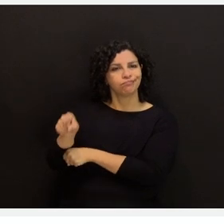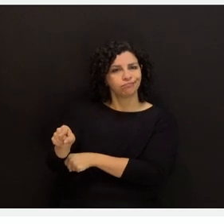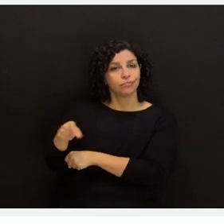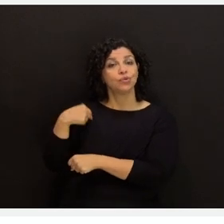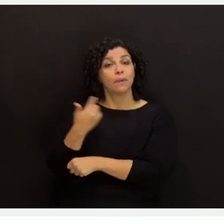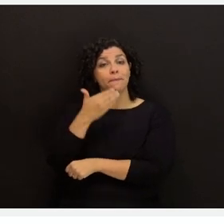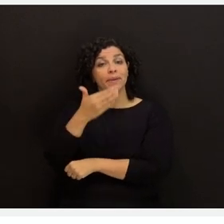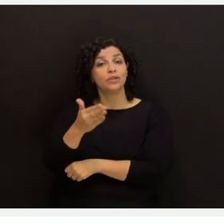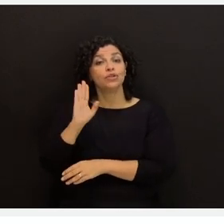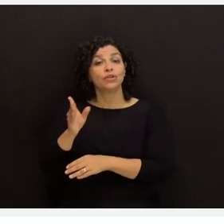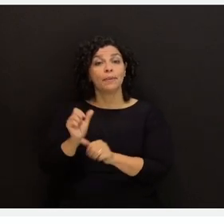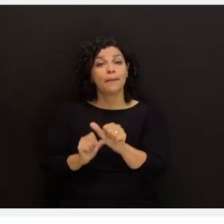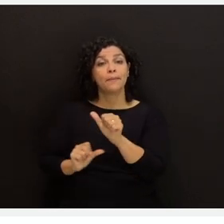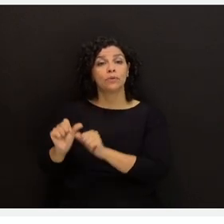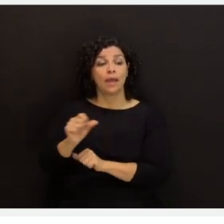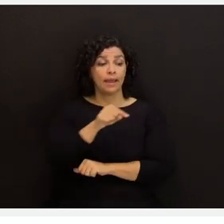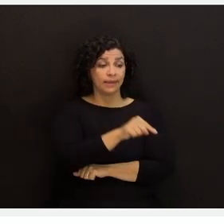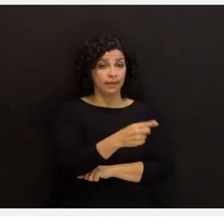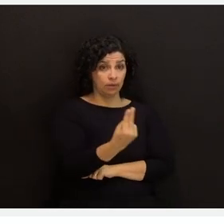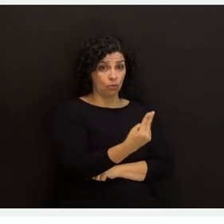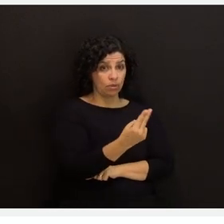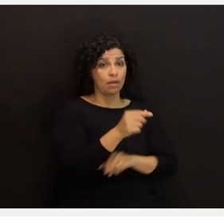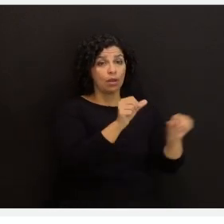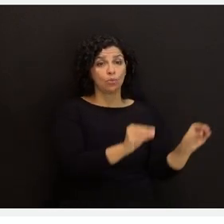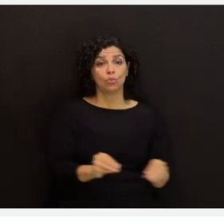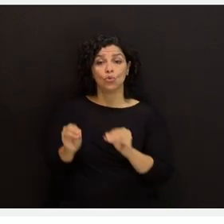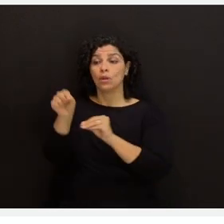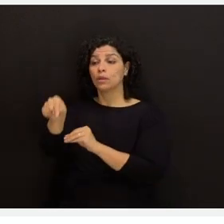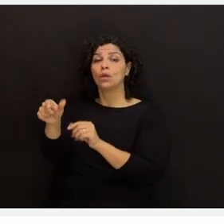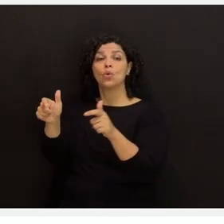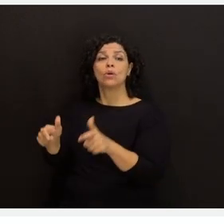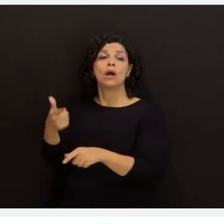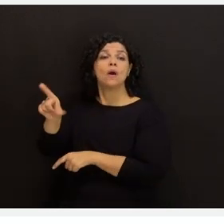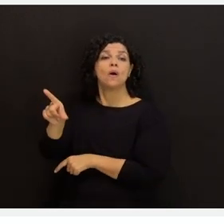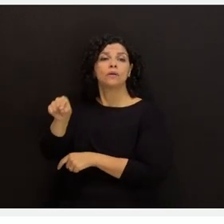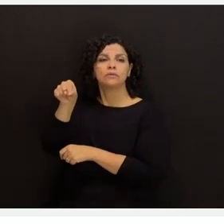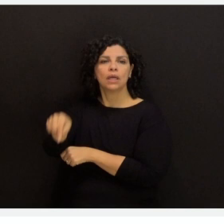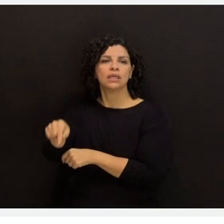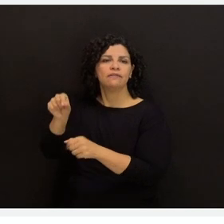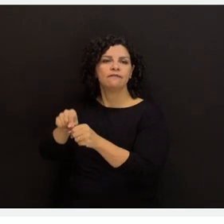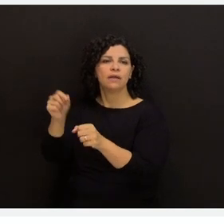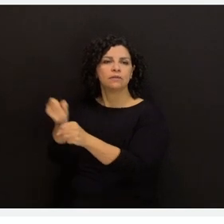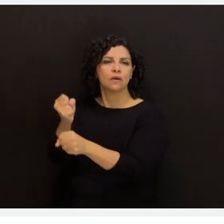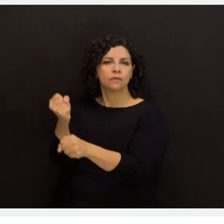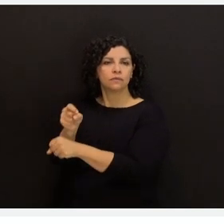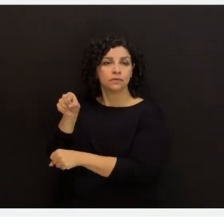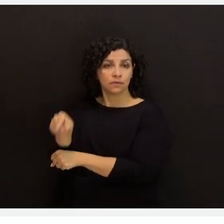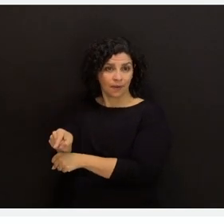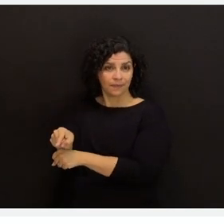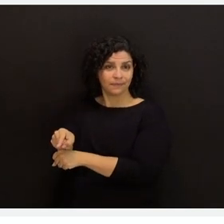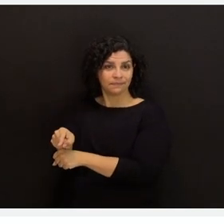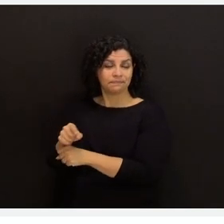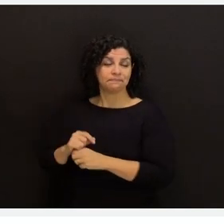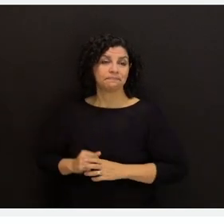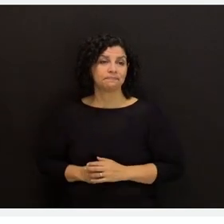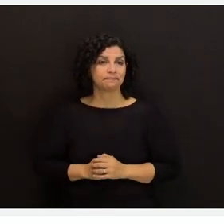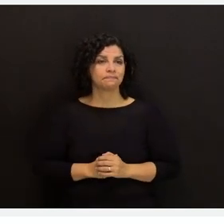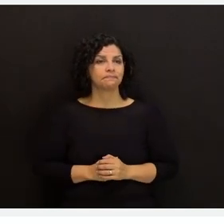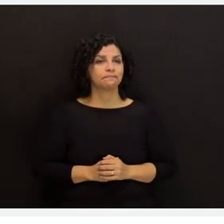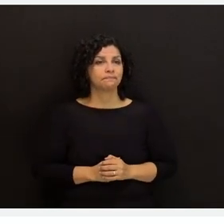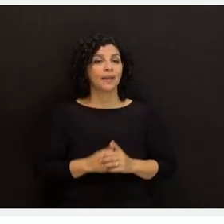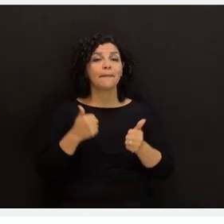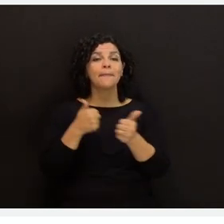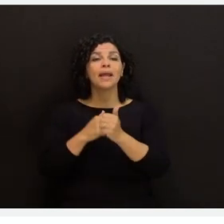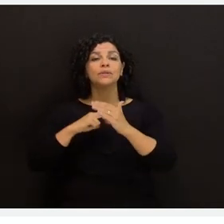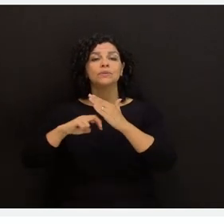a gente solicitou a troca para você para ser recolocado lá na Avenida guapim ao